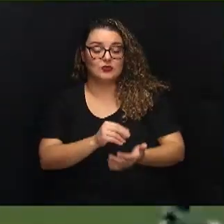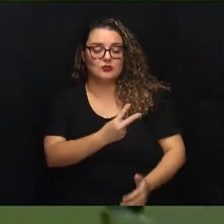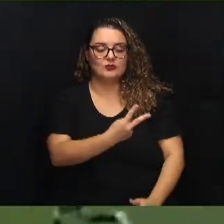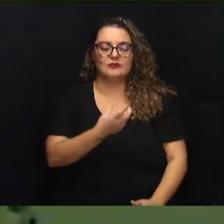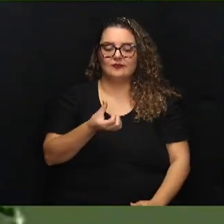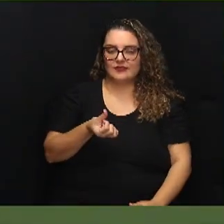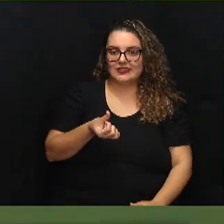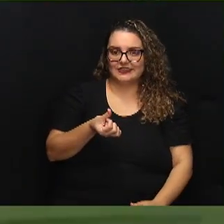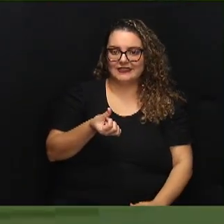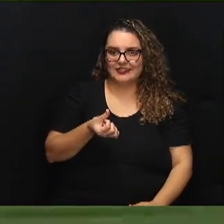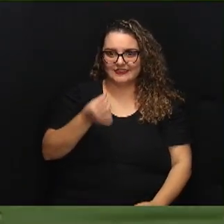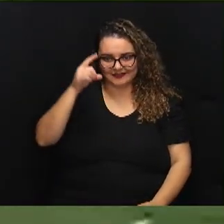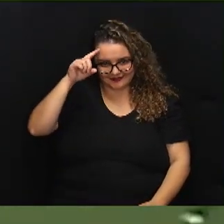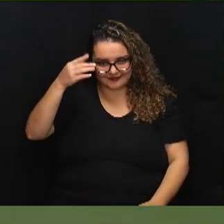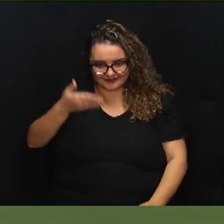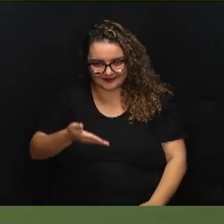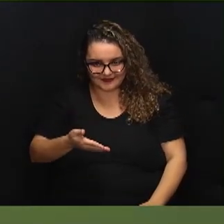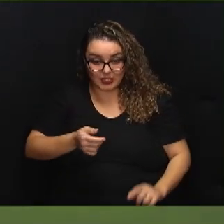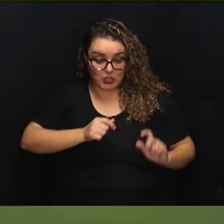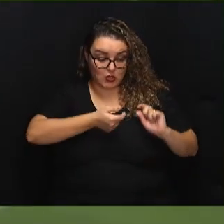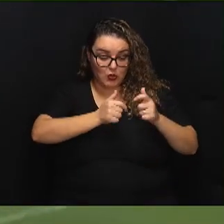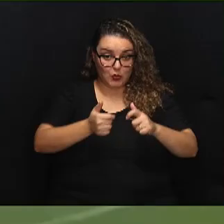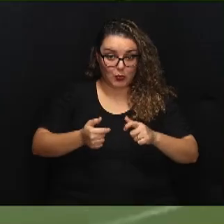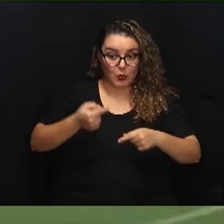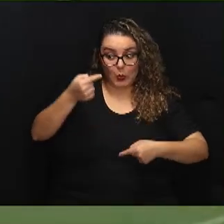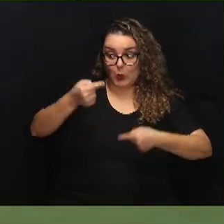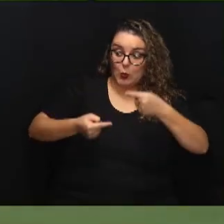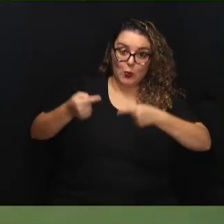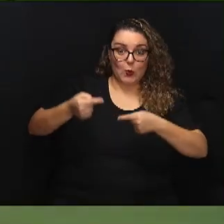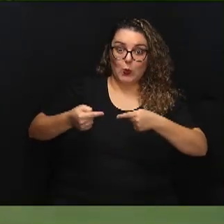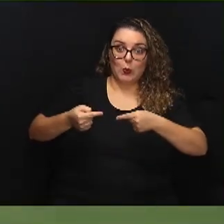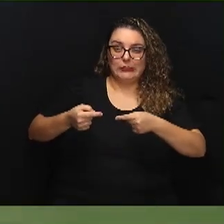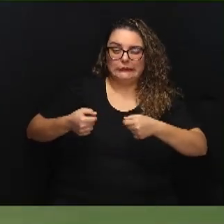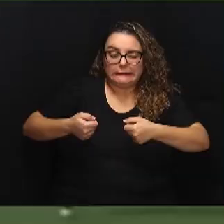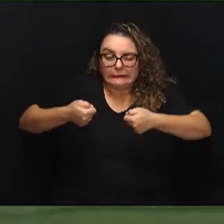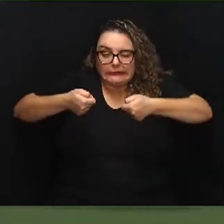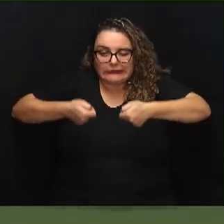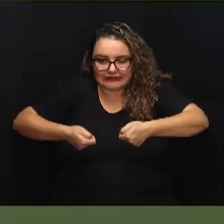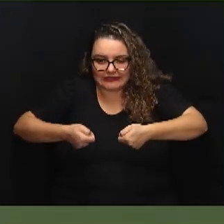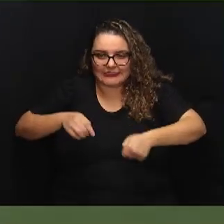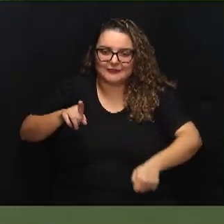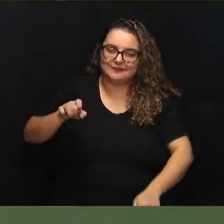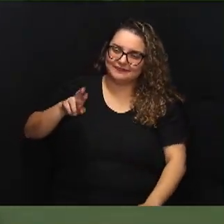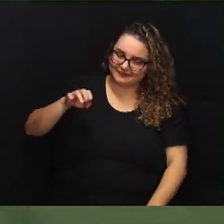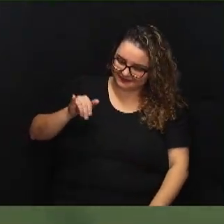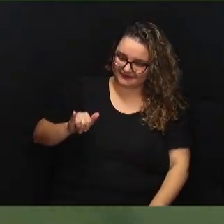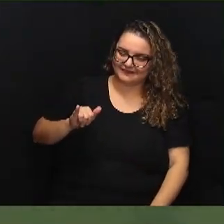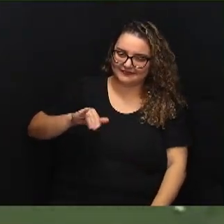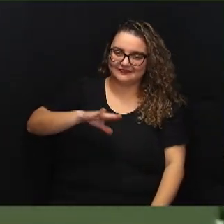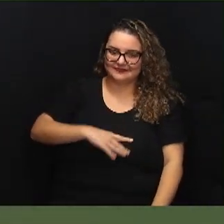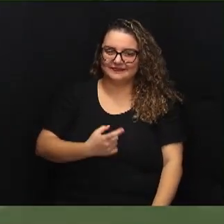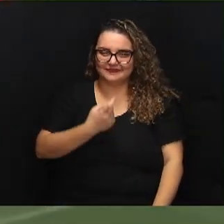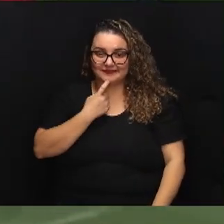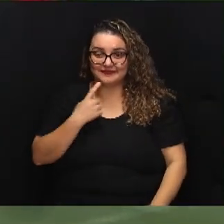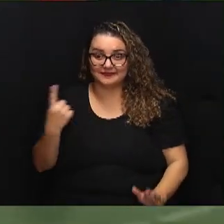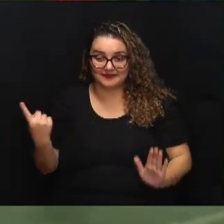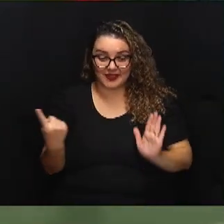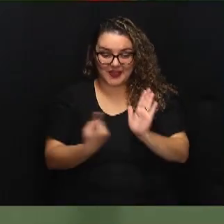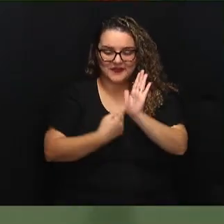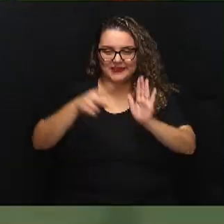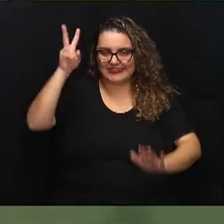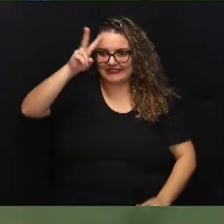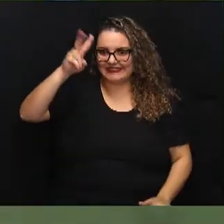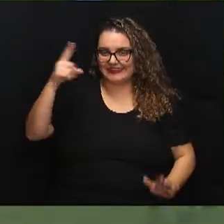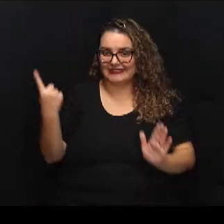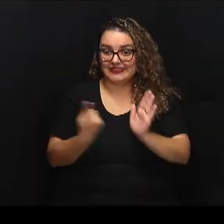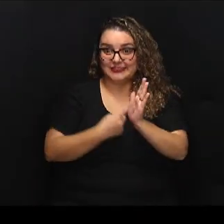26 o tradicional, o polêmico, o acirrado Derby Campineiro como patrimônio imaterial